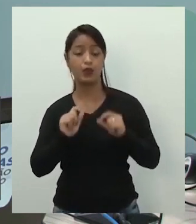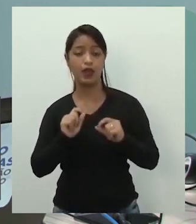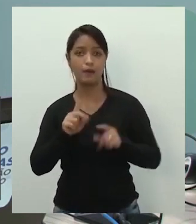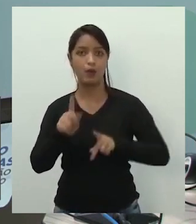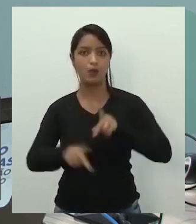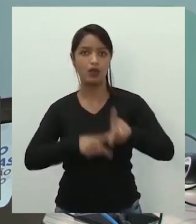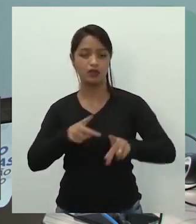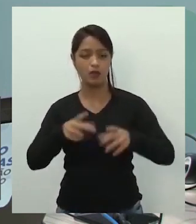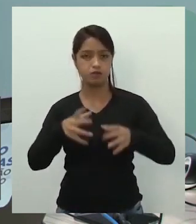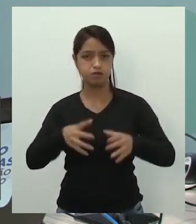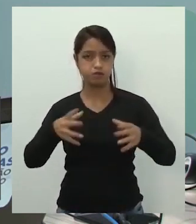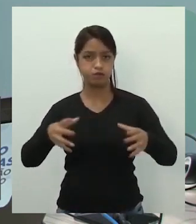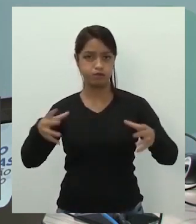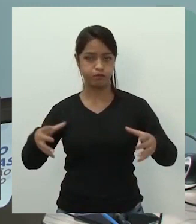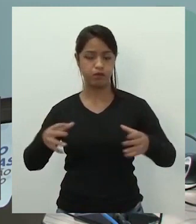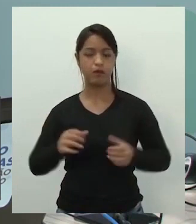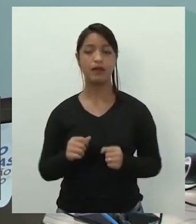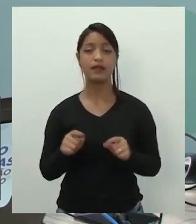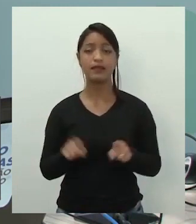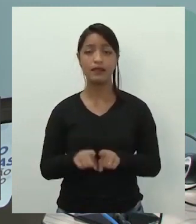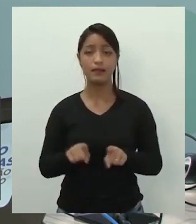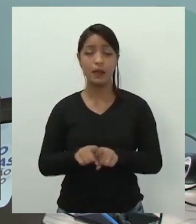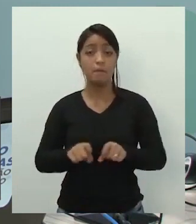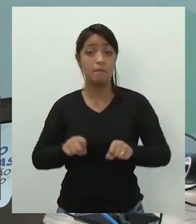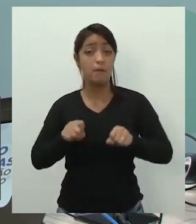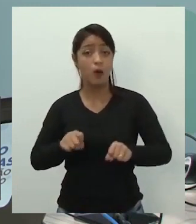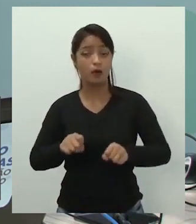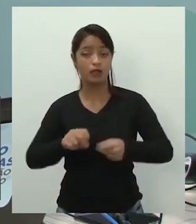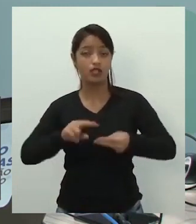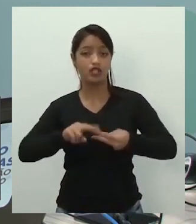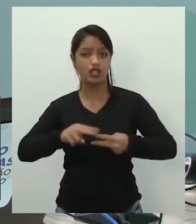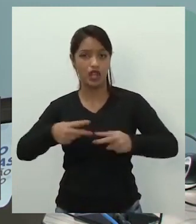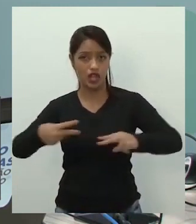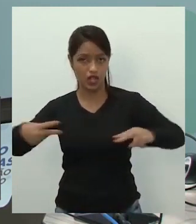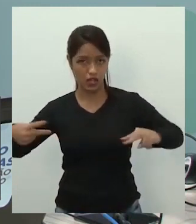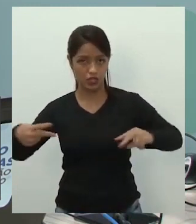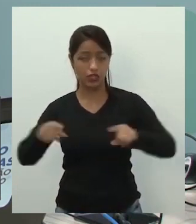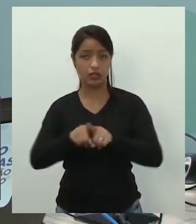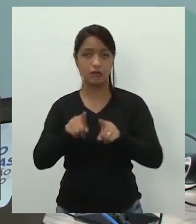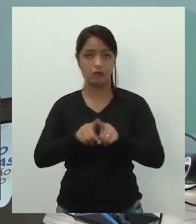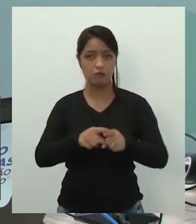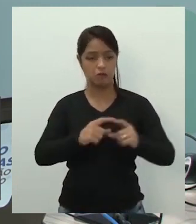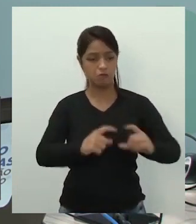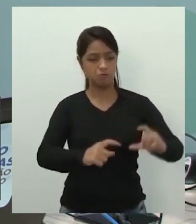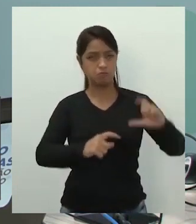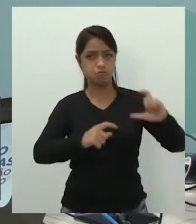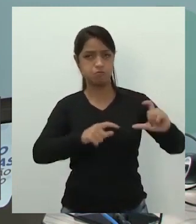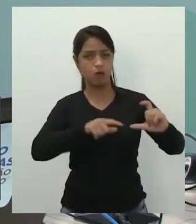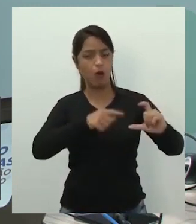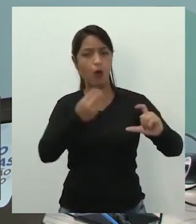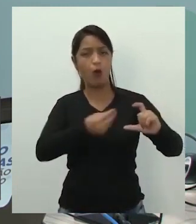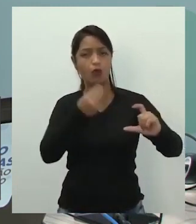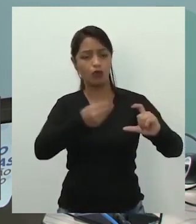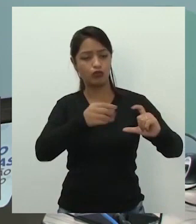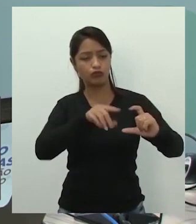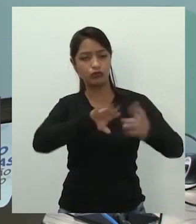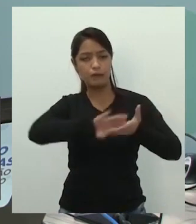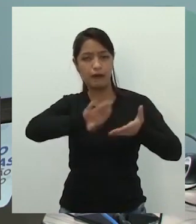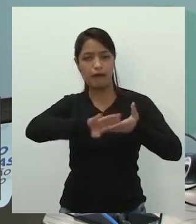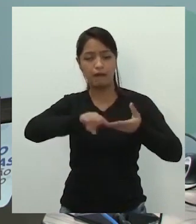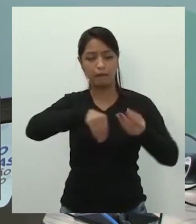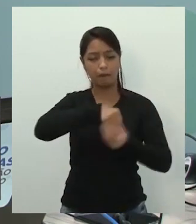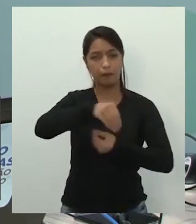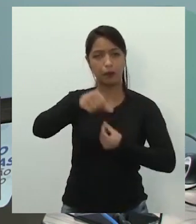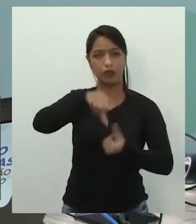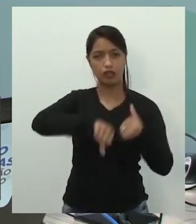crescimento populacional, probabilidade em genética, diluição de soluções e potências em química.